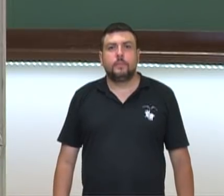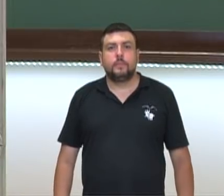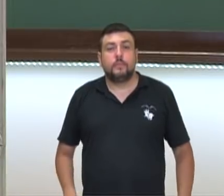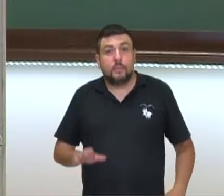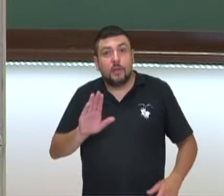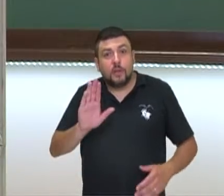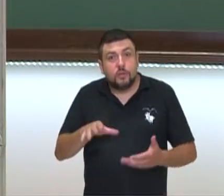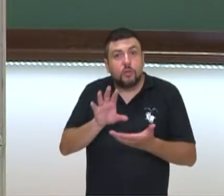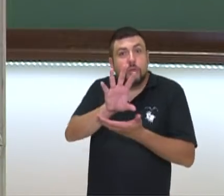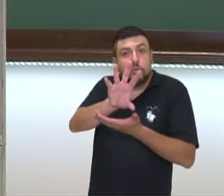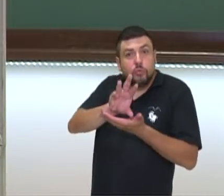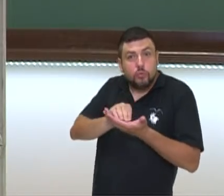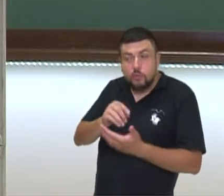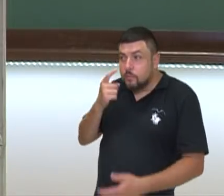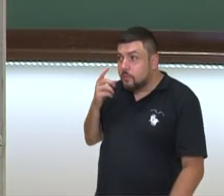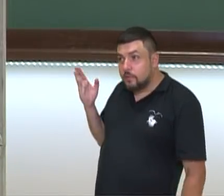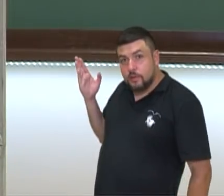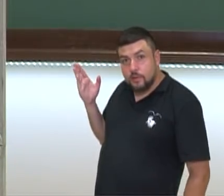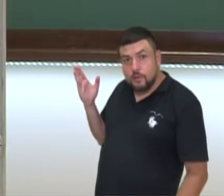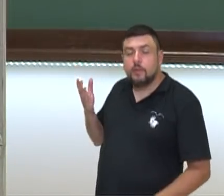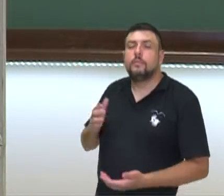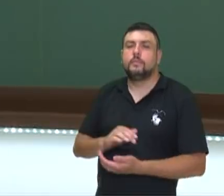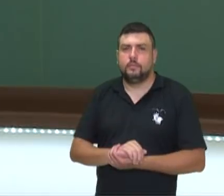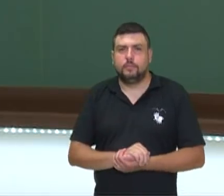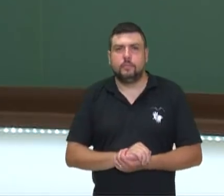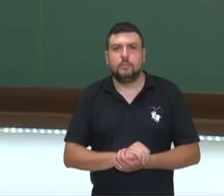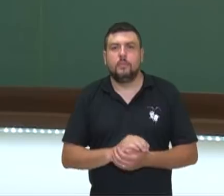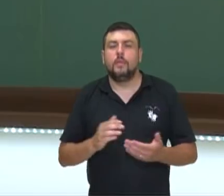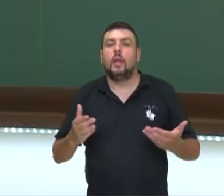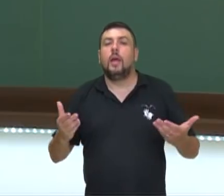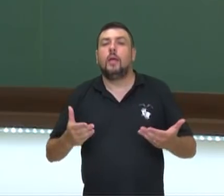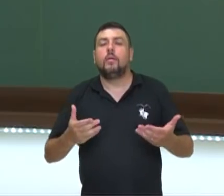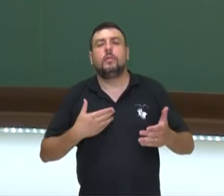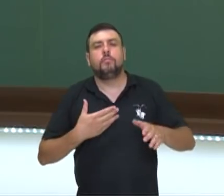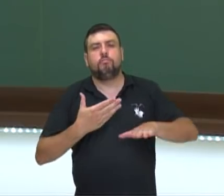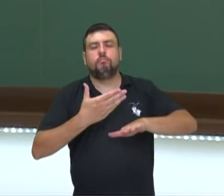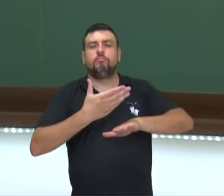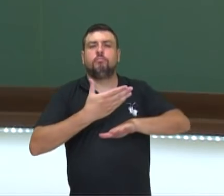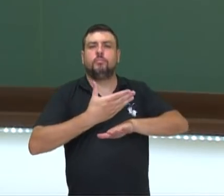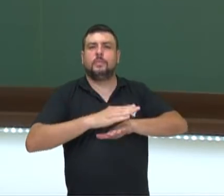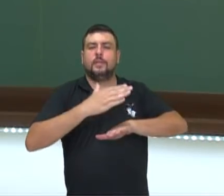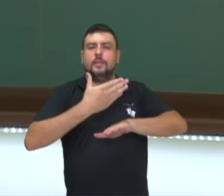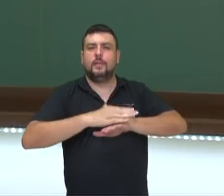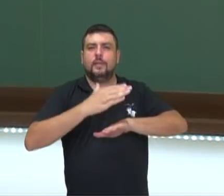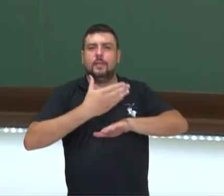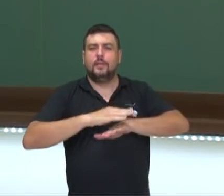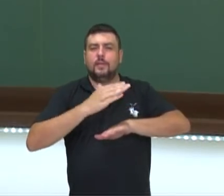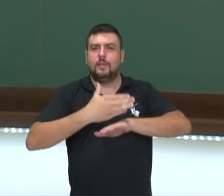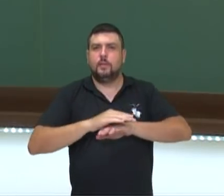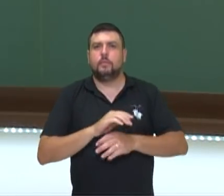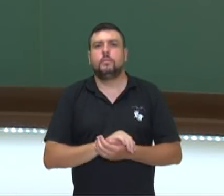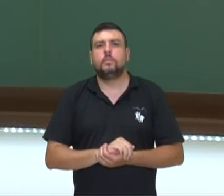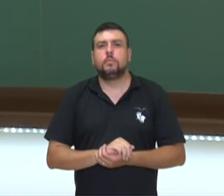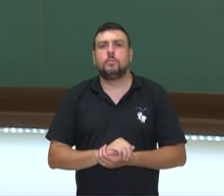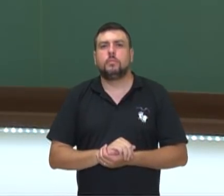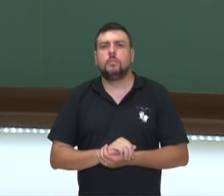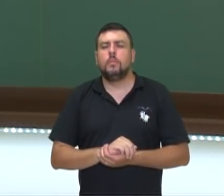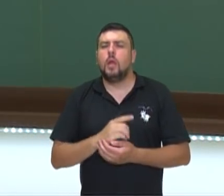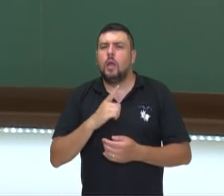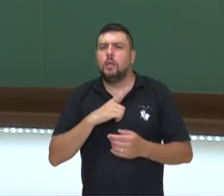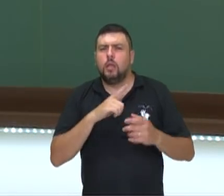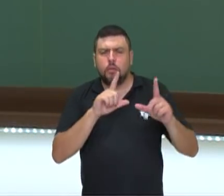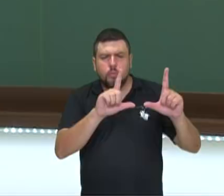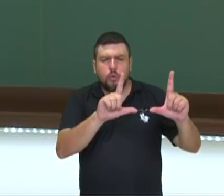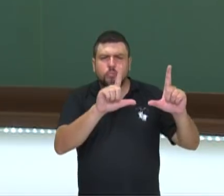Copiaram, gente. Por que que eu pedi para vocês poderem copiar? Porque agora nós iremos praticar. Então, antes de tudo, as imagens aqui ajudam bem a